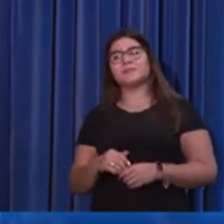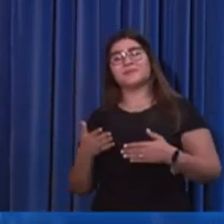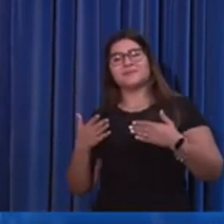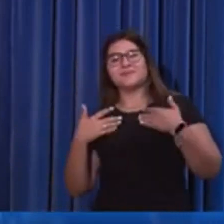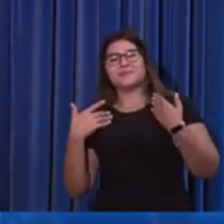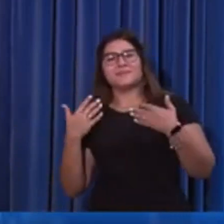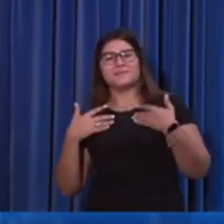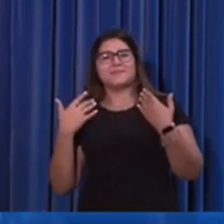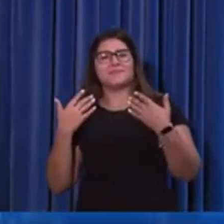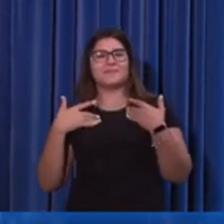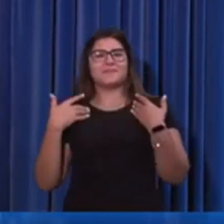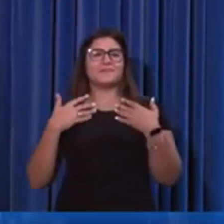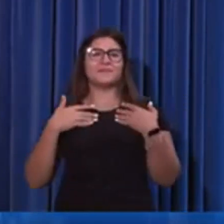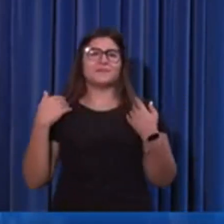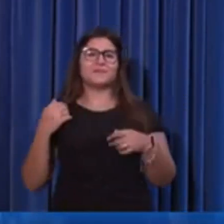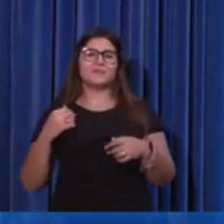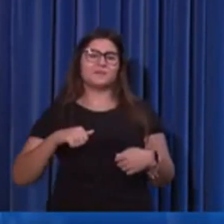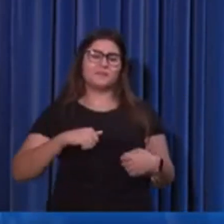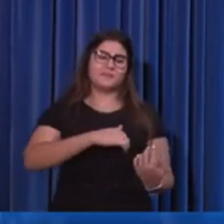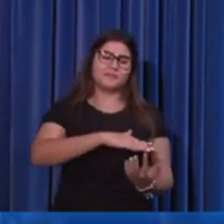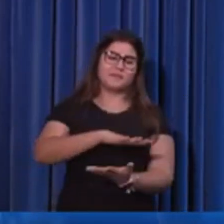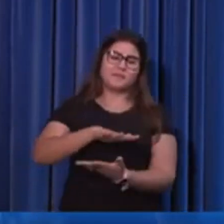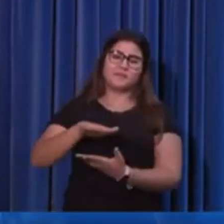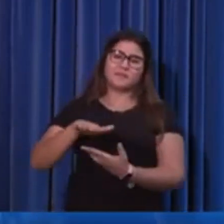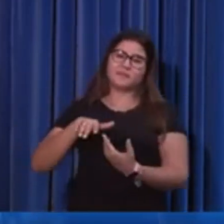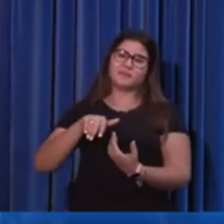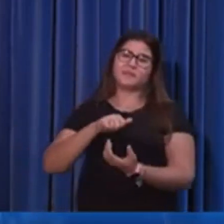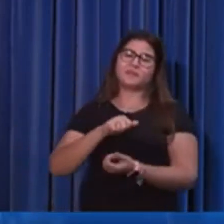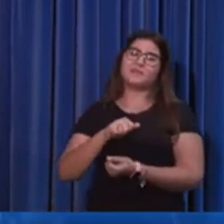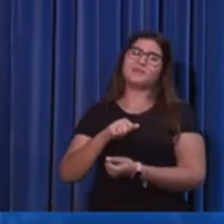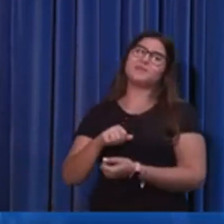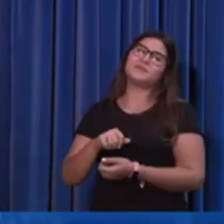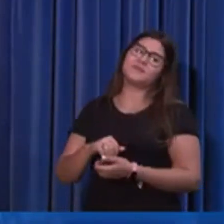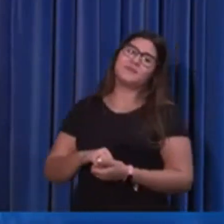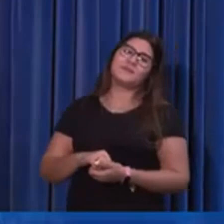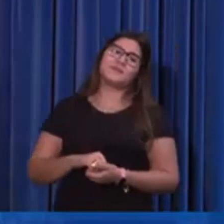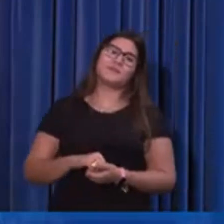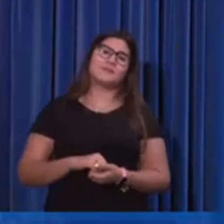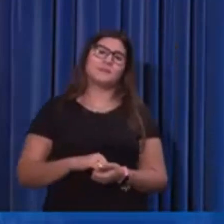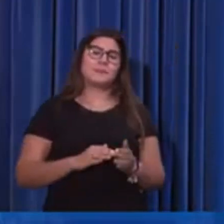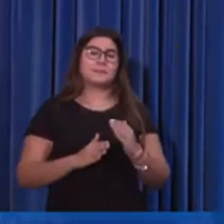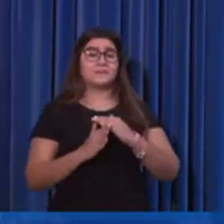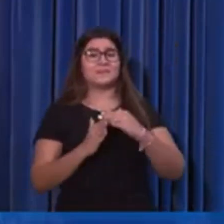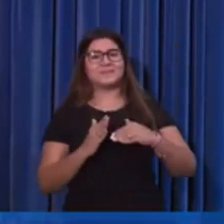a alegria de toda a